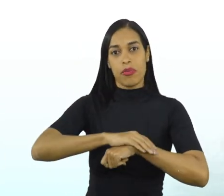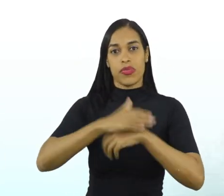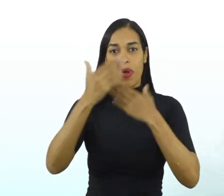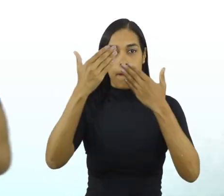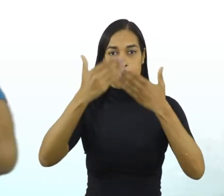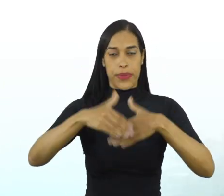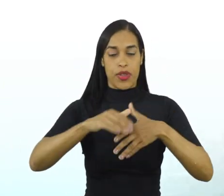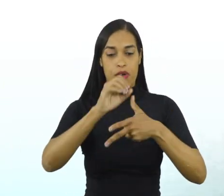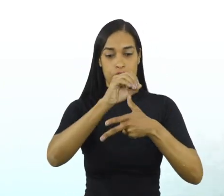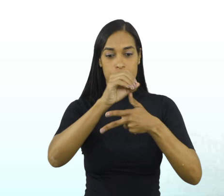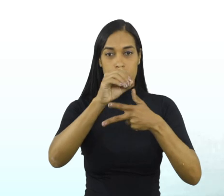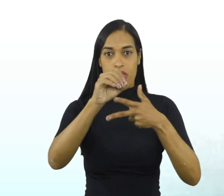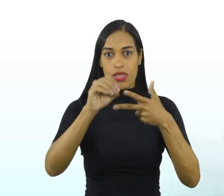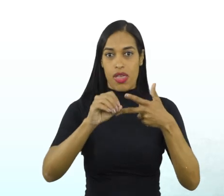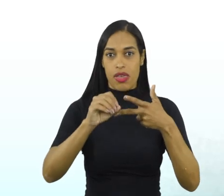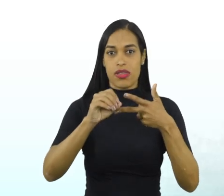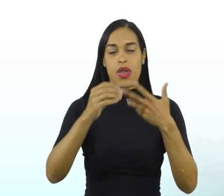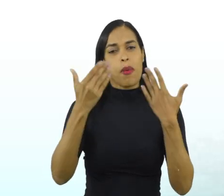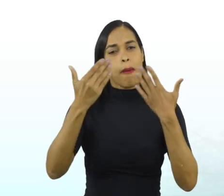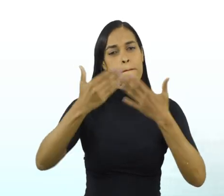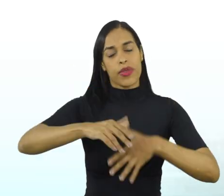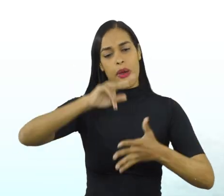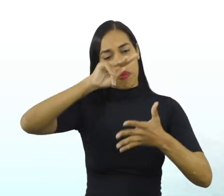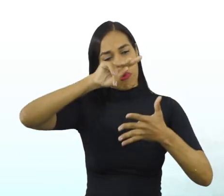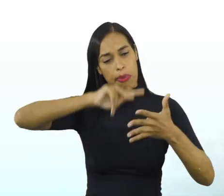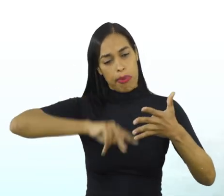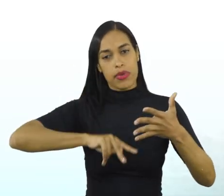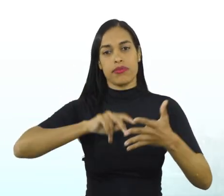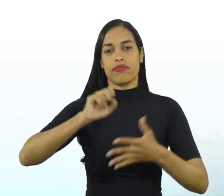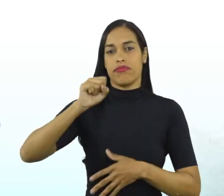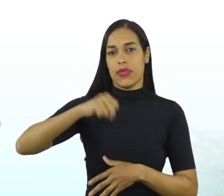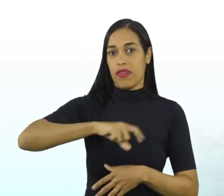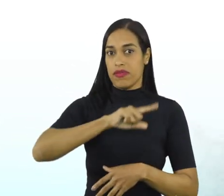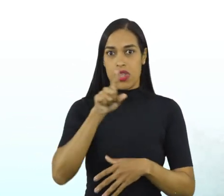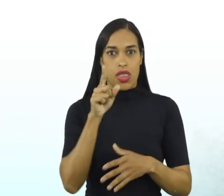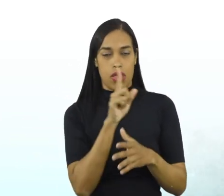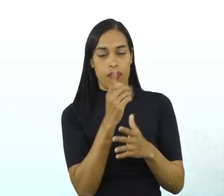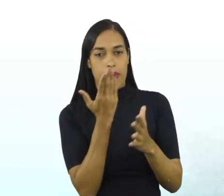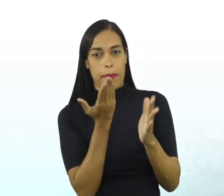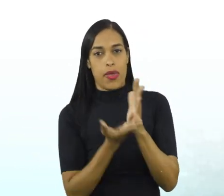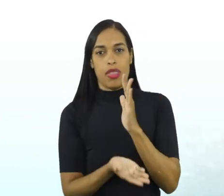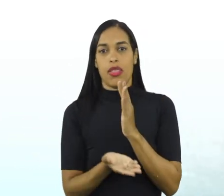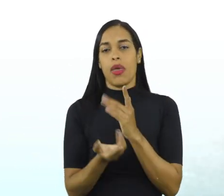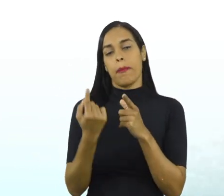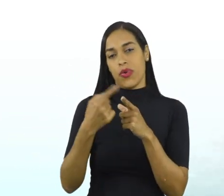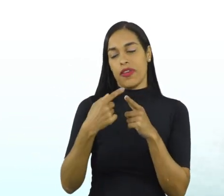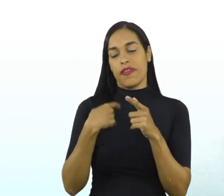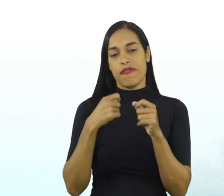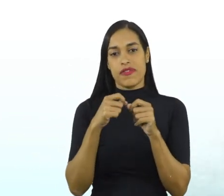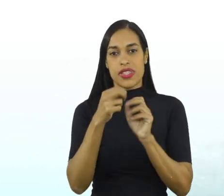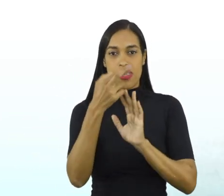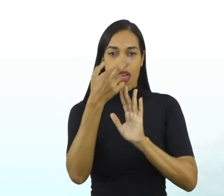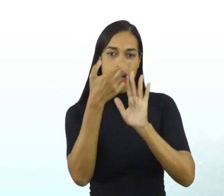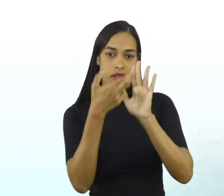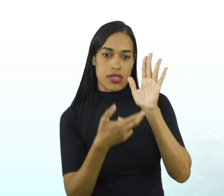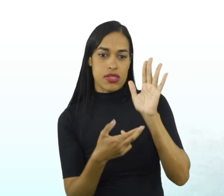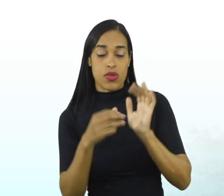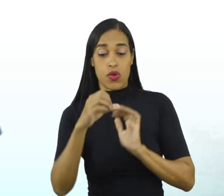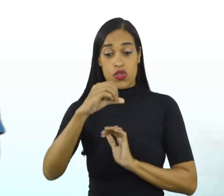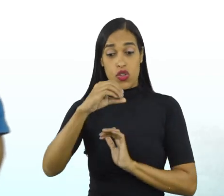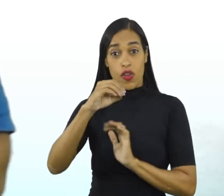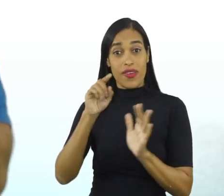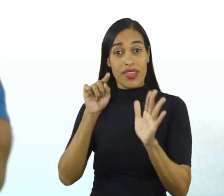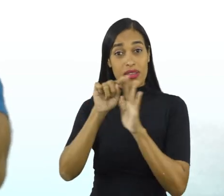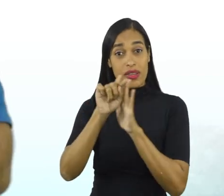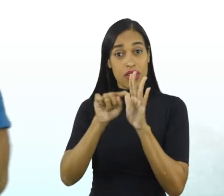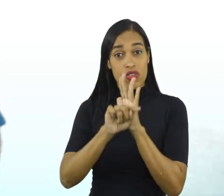do Enem é uma prova de resistência, uma prova de muita leitura, então você não pode perder tempo. Até porque você vai fazer a redação também. São 90 questões e a